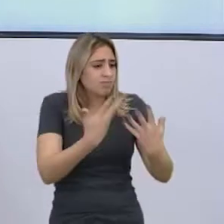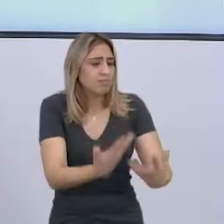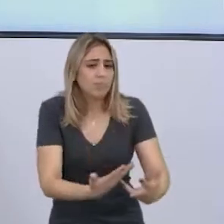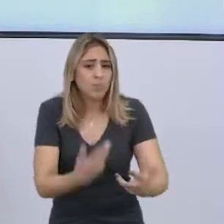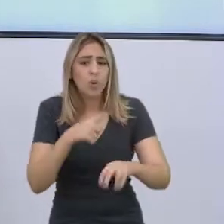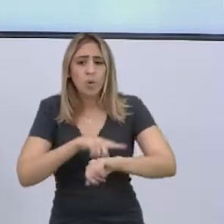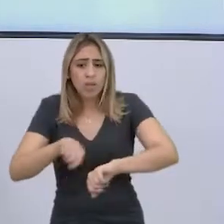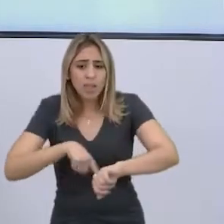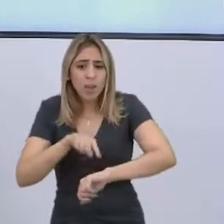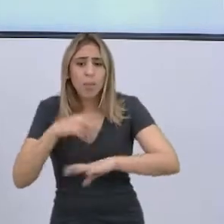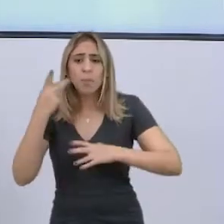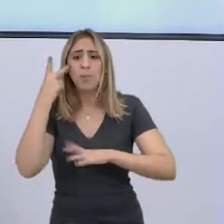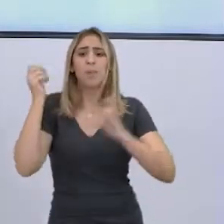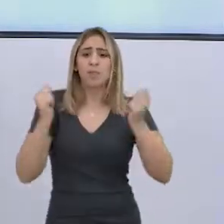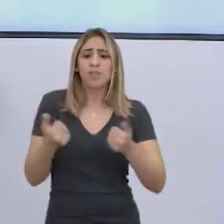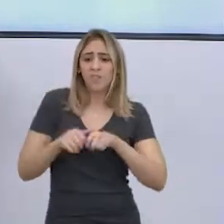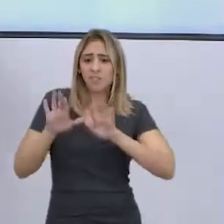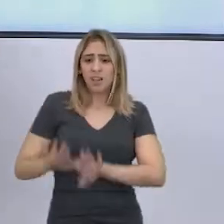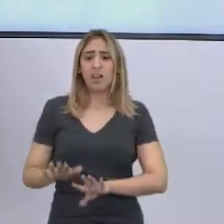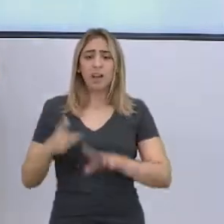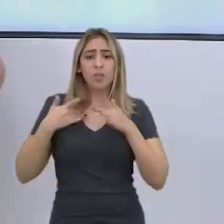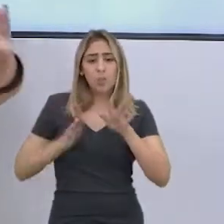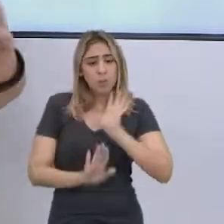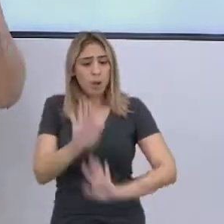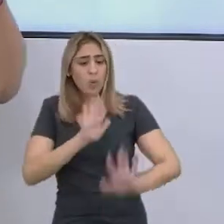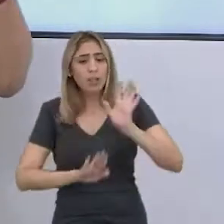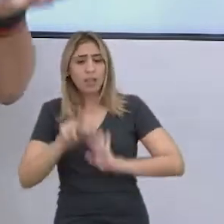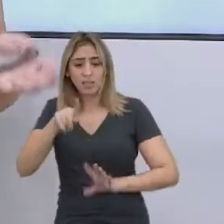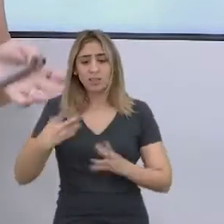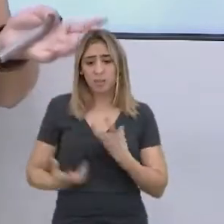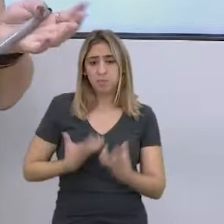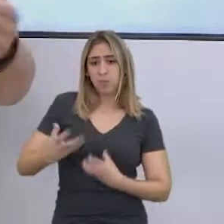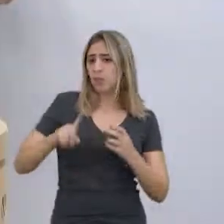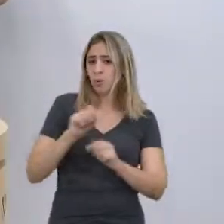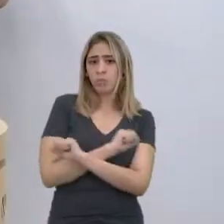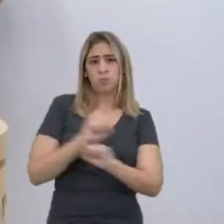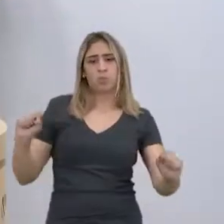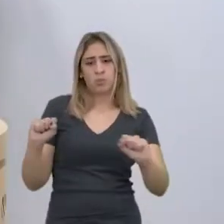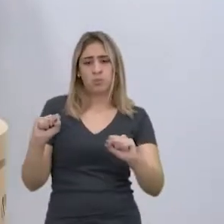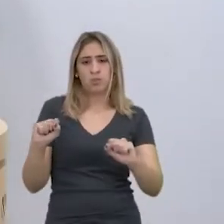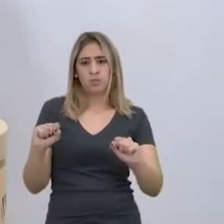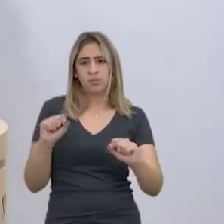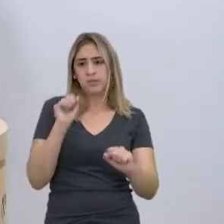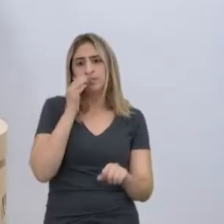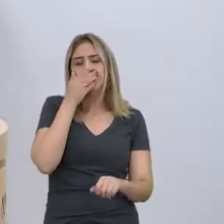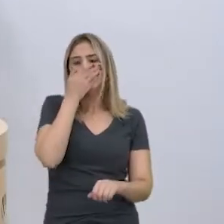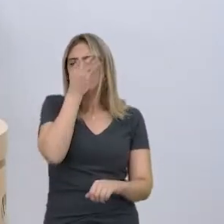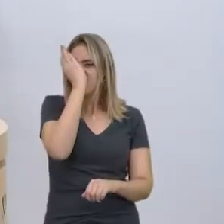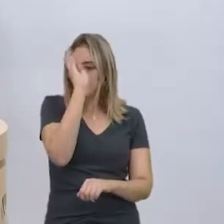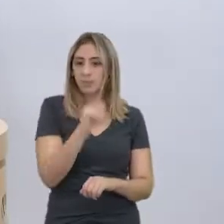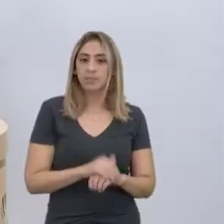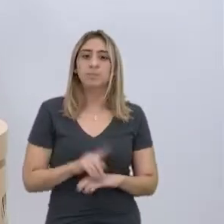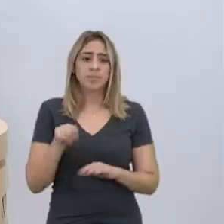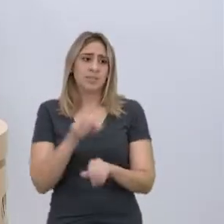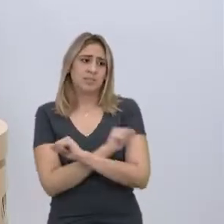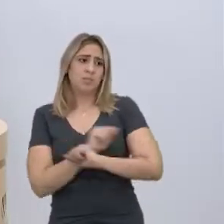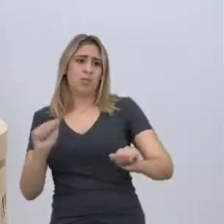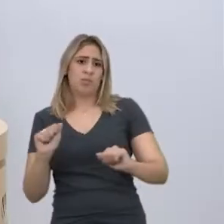mega tempo para poder ficar ali e tomar cuidado dessa panela para ela não explodir, né? E